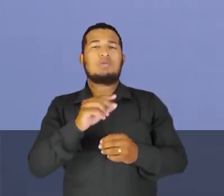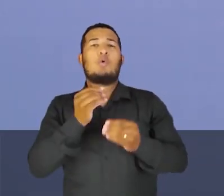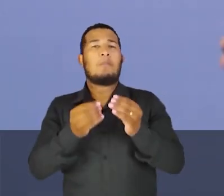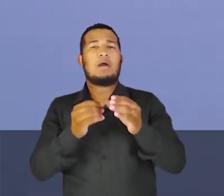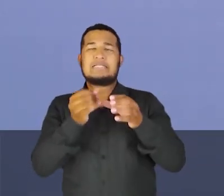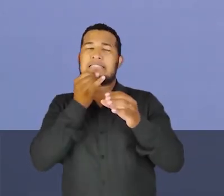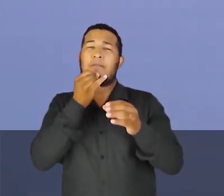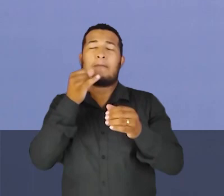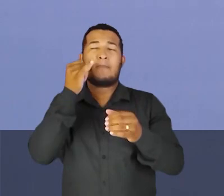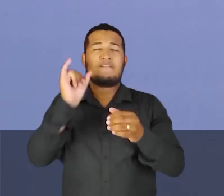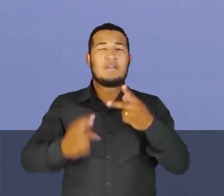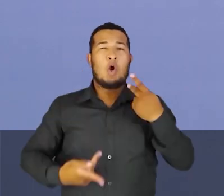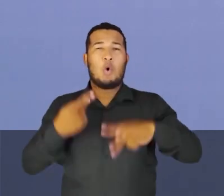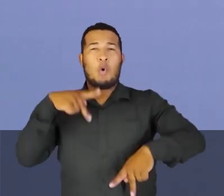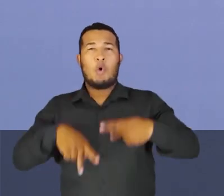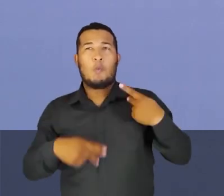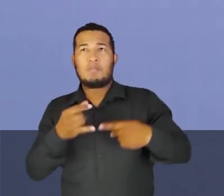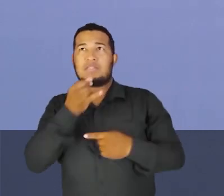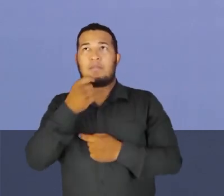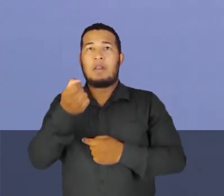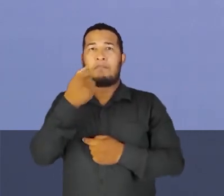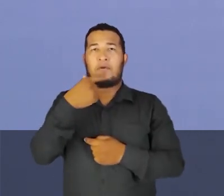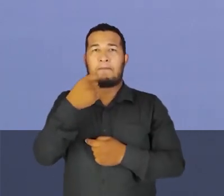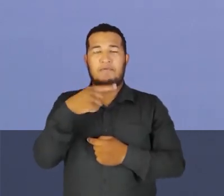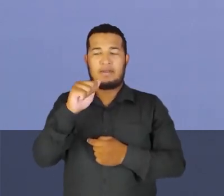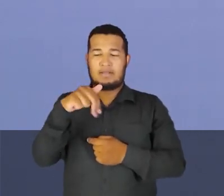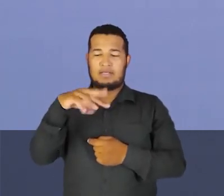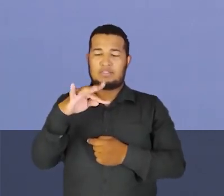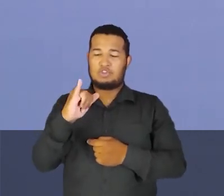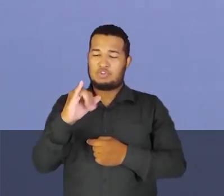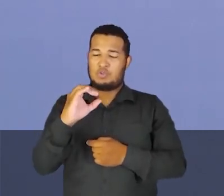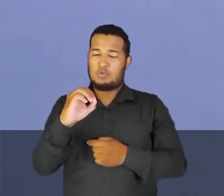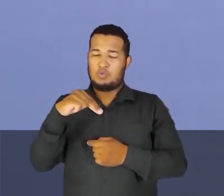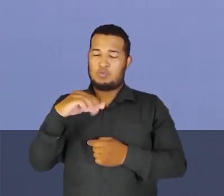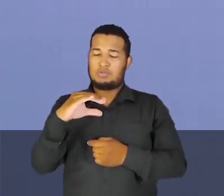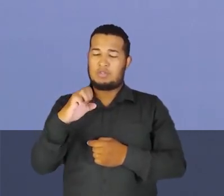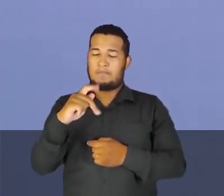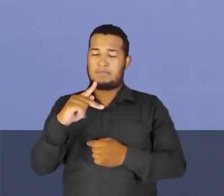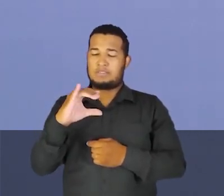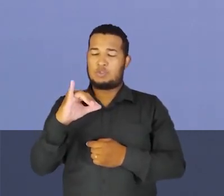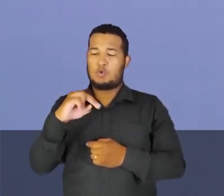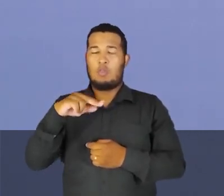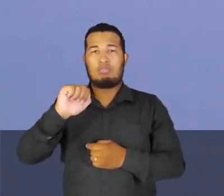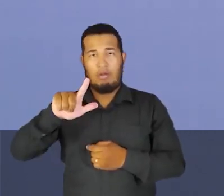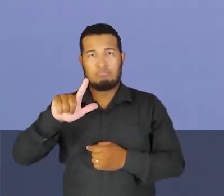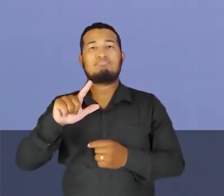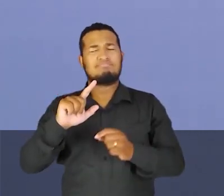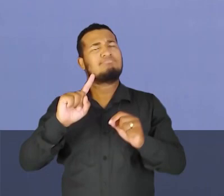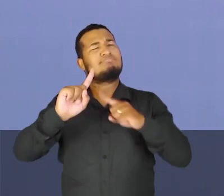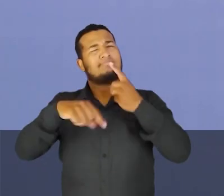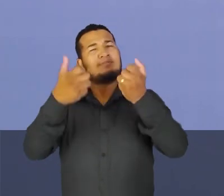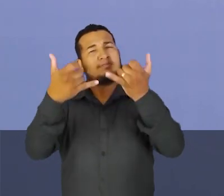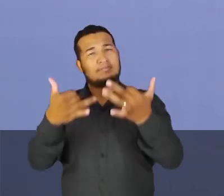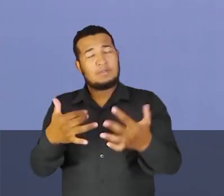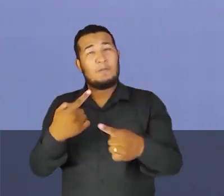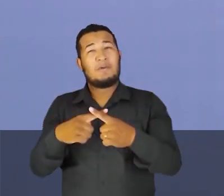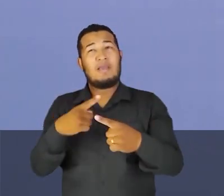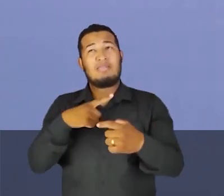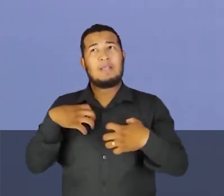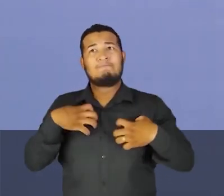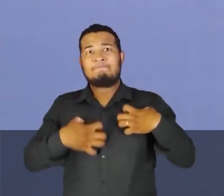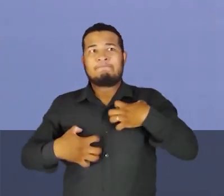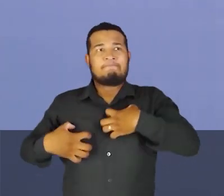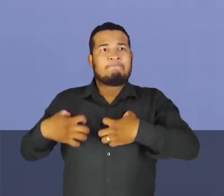métodos hormonais, como a pílula anticoncepcional, que nós vamos falar daqui a pouquinho sobre ela. Por quê? Muitas pessoas têm reações contra